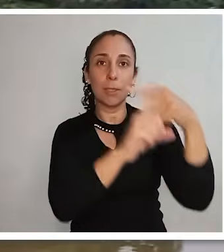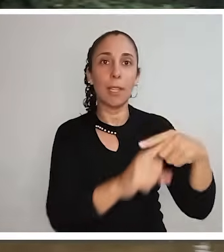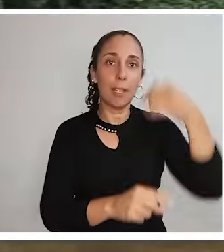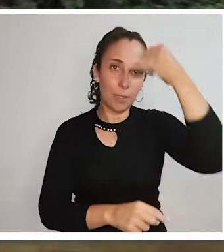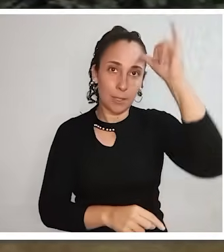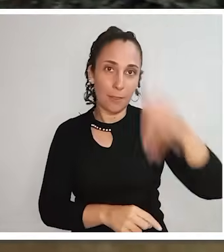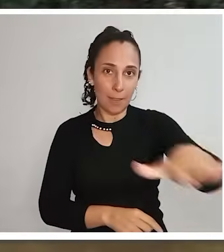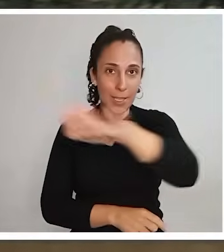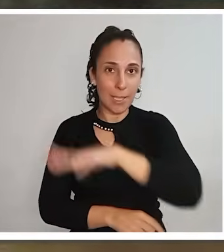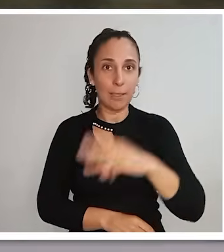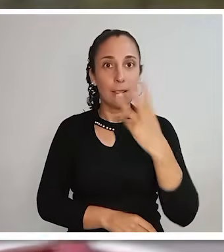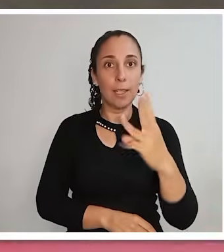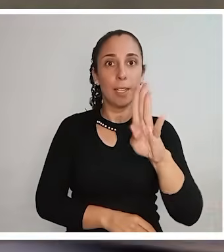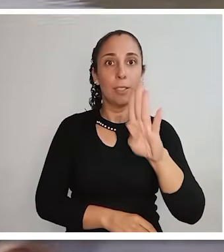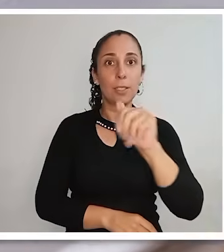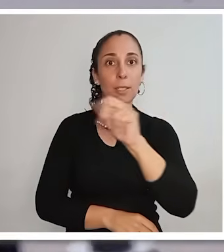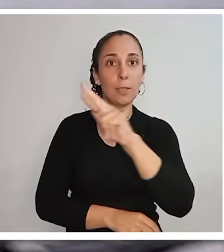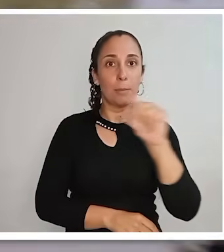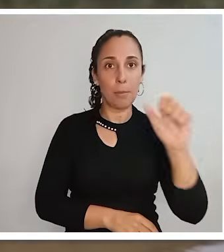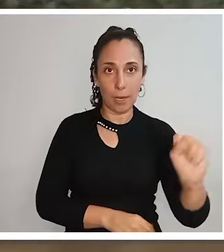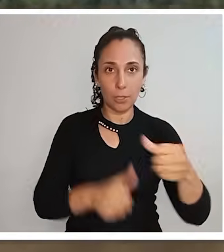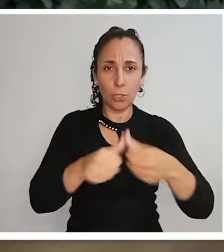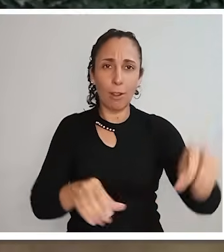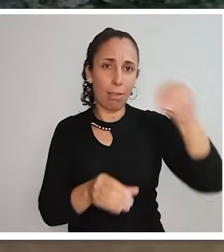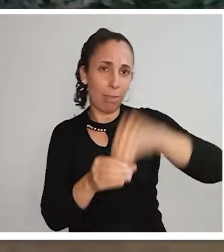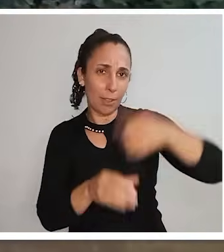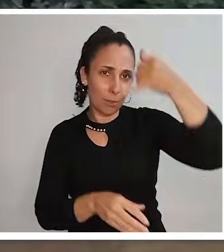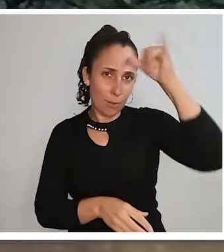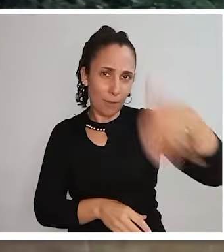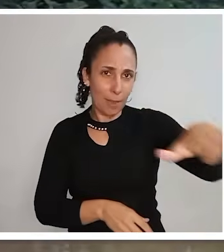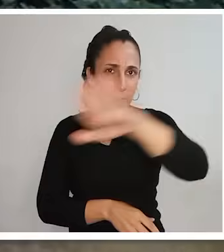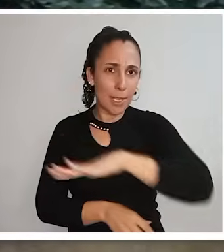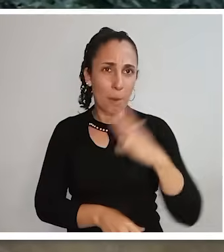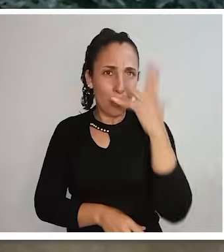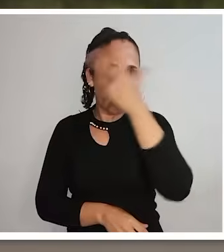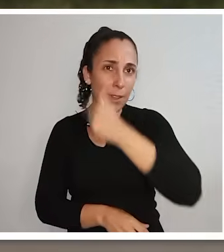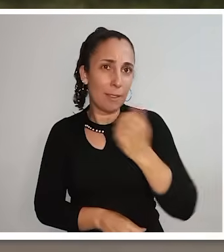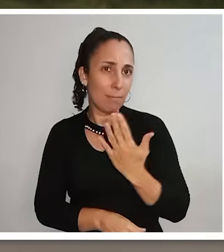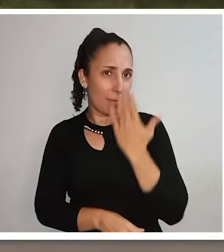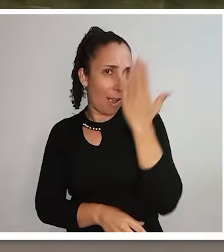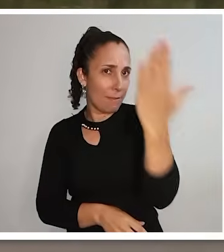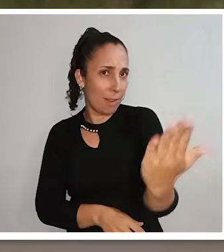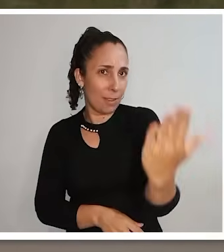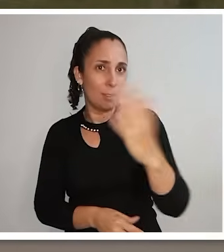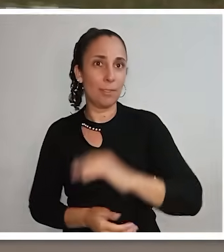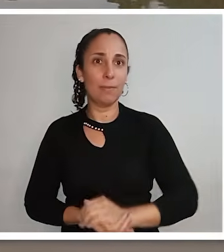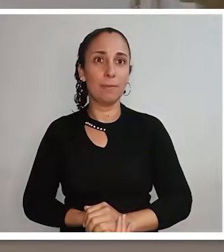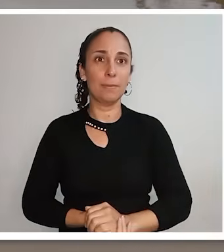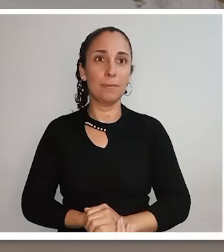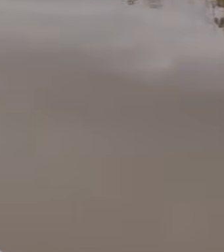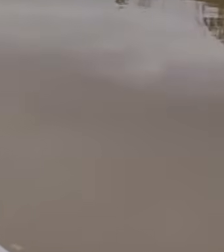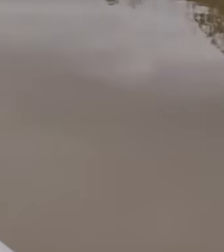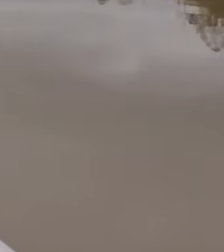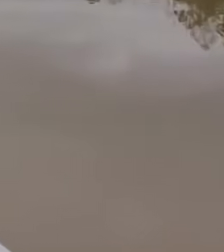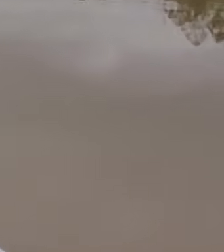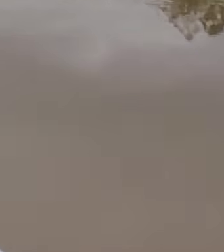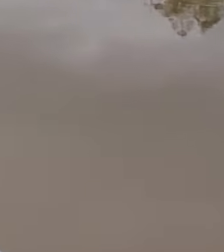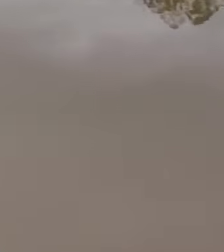cemitério da Fazenda Três Barras. Ao que tudo indica, ele está nas terras de uma fazenda muito bonita e fica logo à